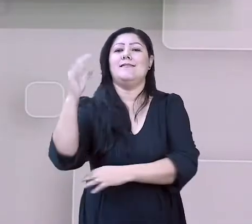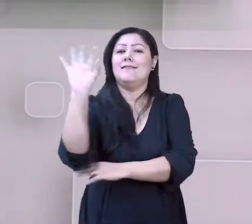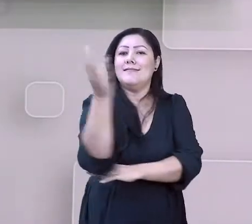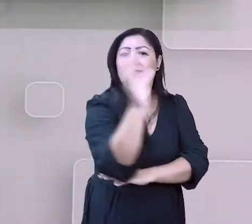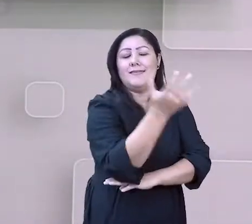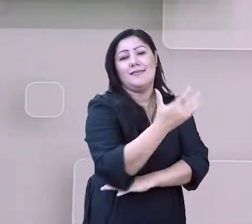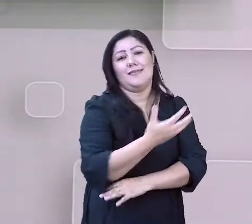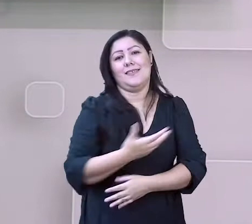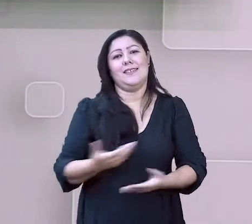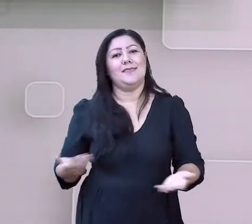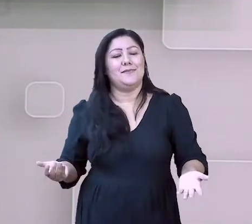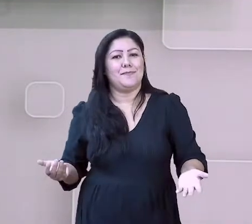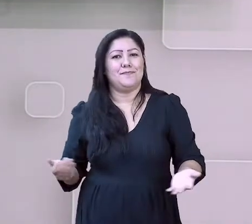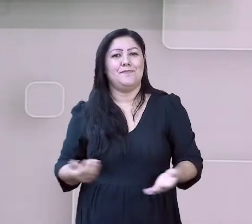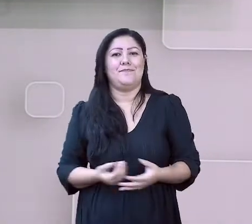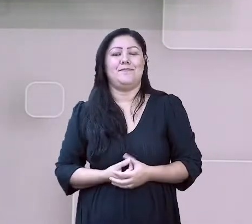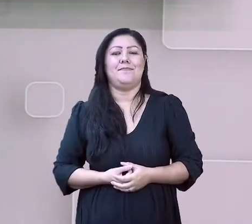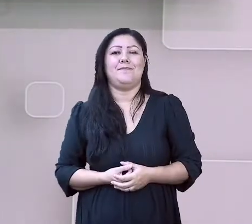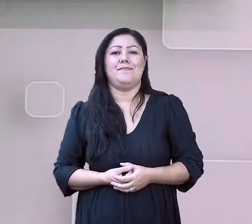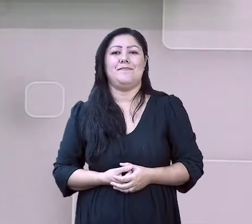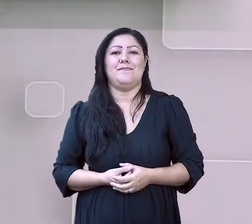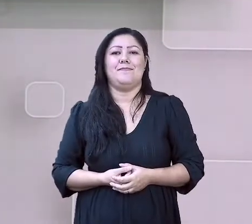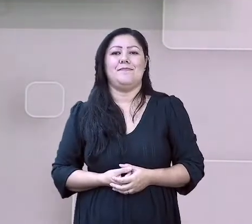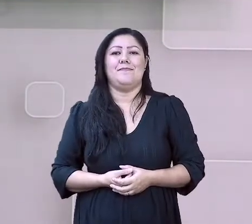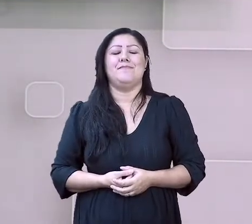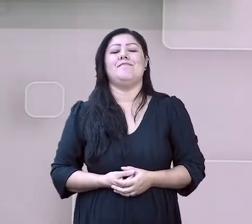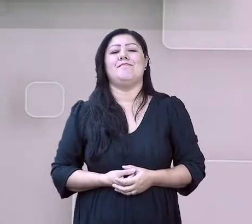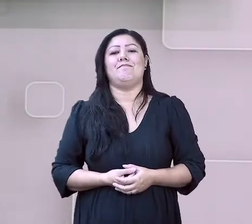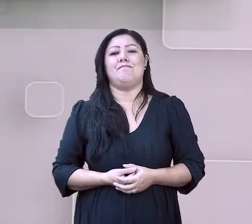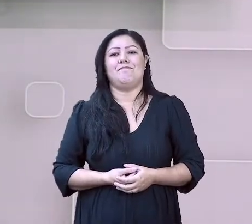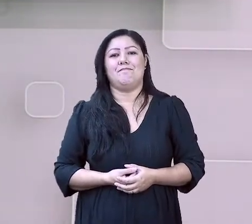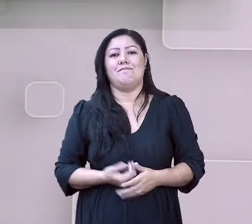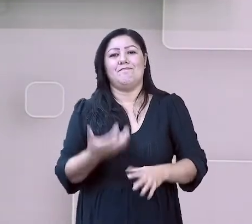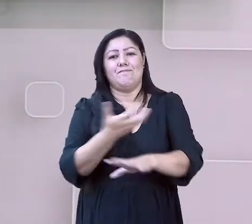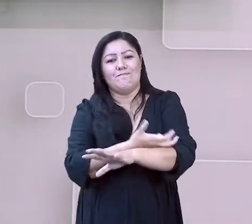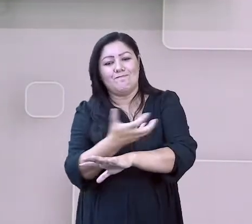dessas florestas, dessas vegetações.